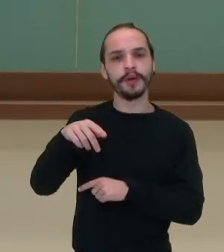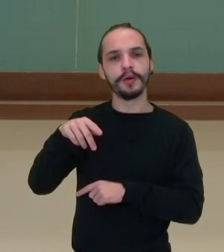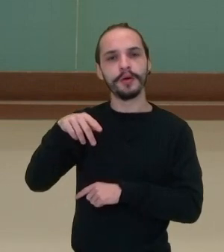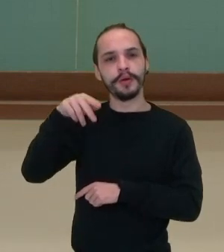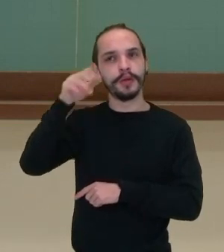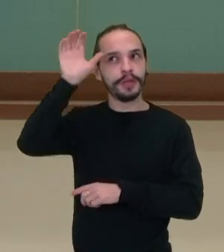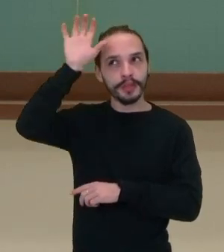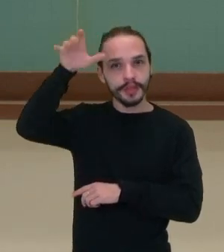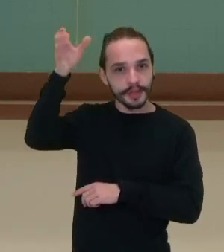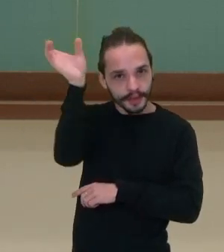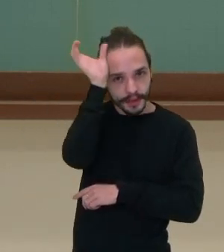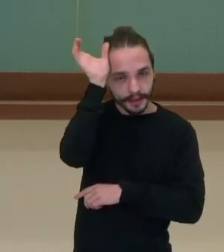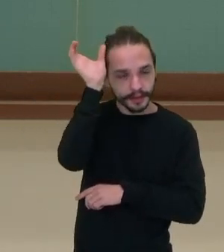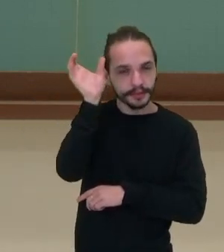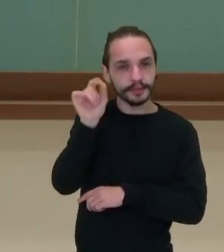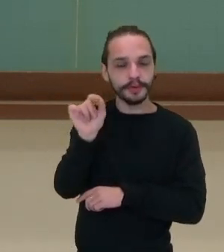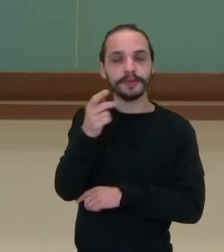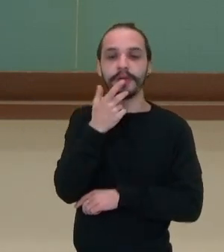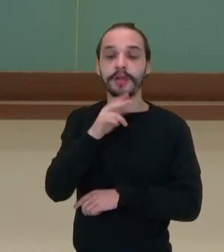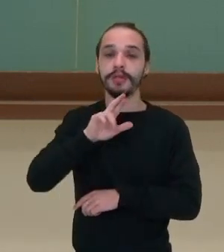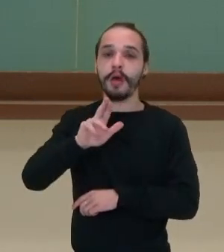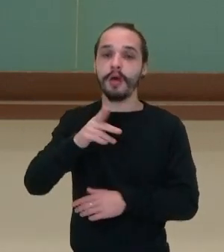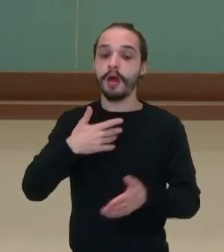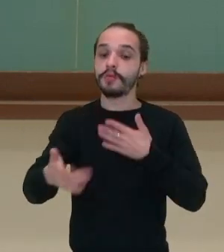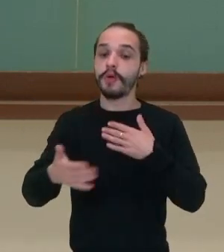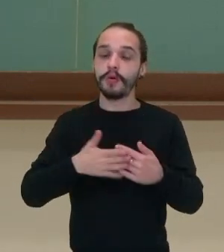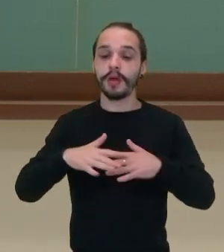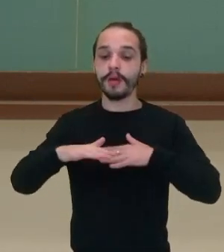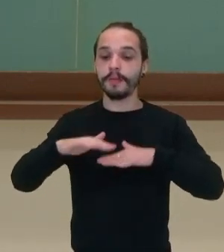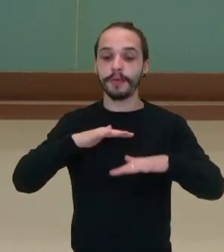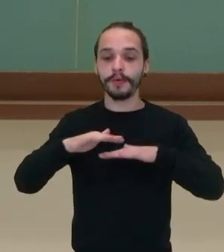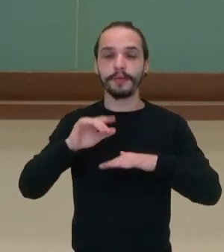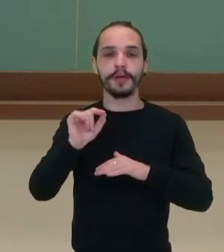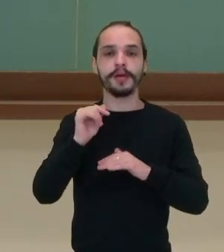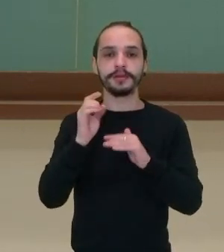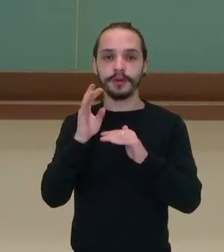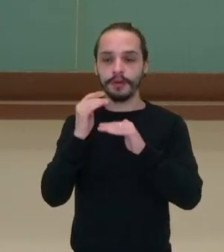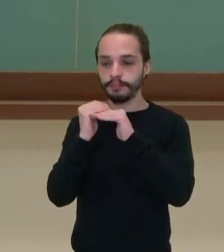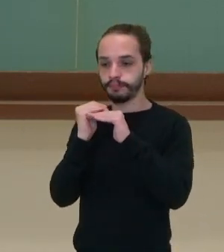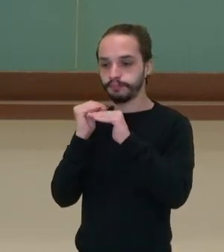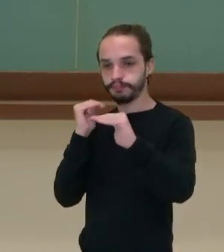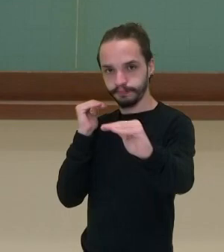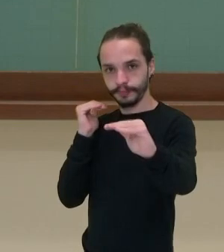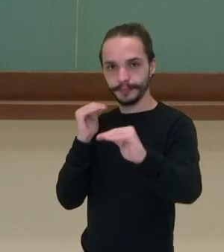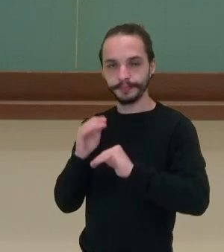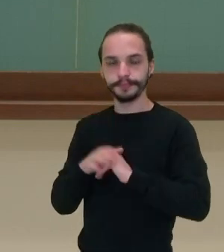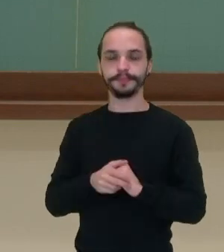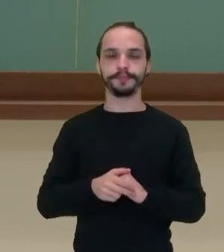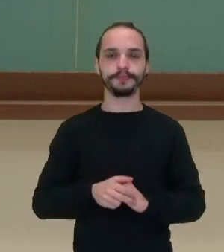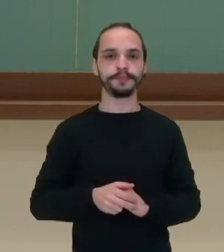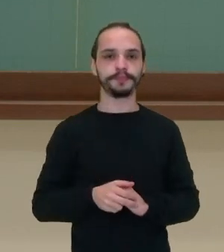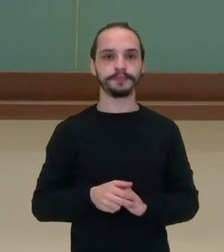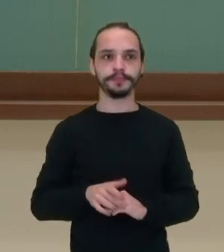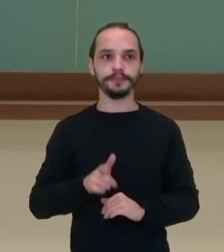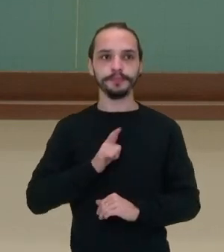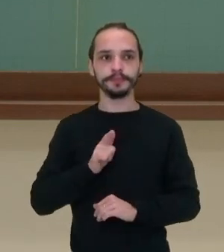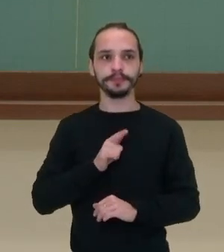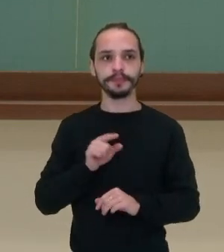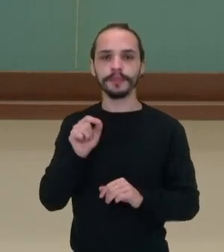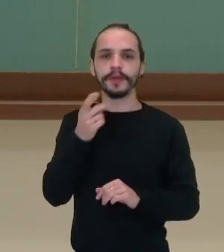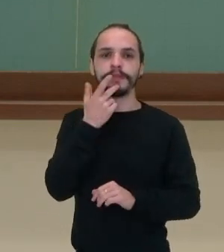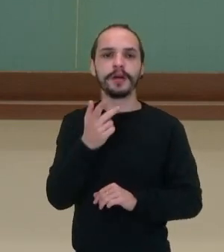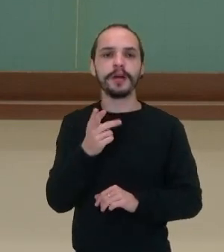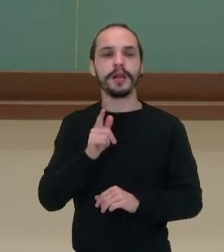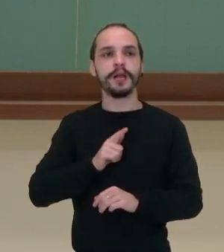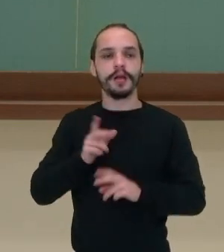esse conceito, falando em que não é qualquer movimento, é um movimento retilíneo e uniforme. Certo? Então a gente tem essa coisa de falar muitas